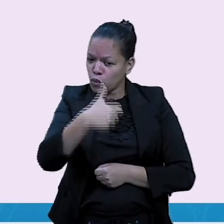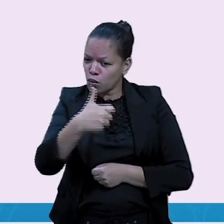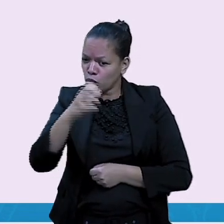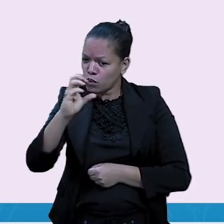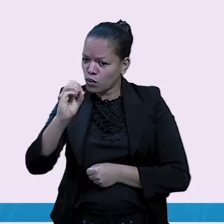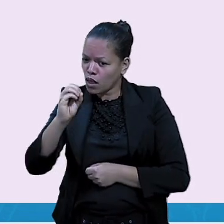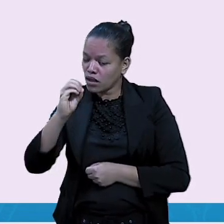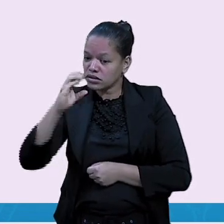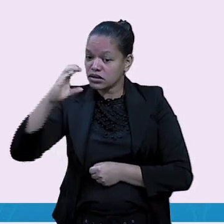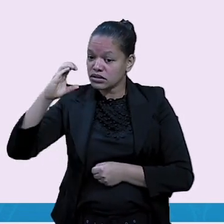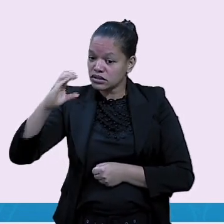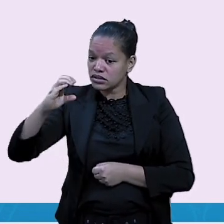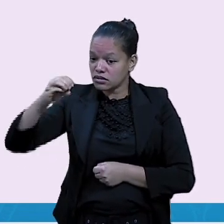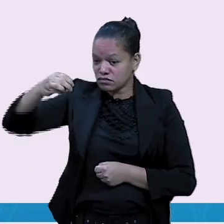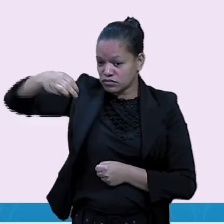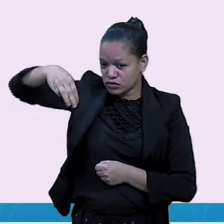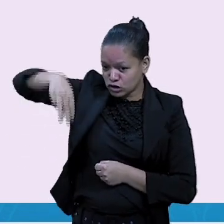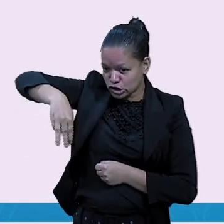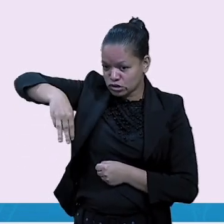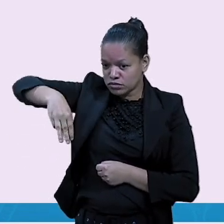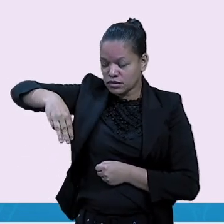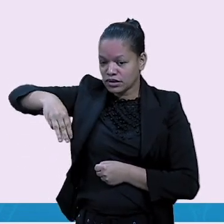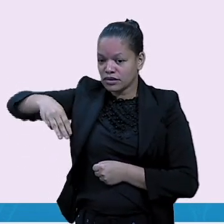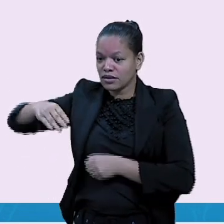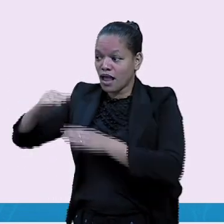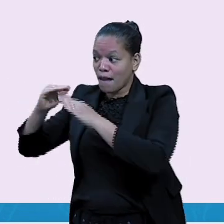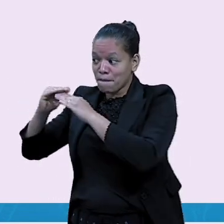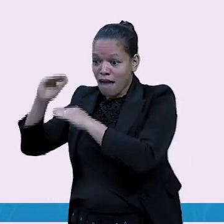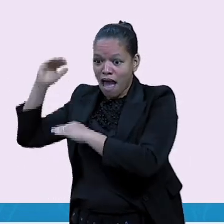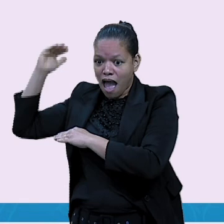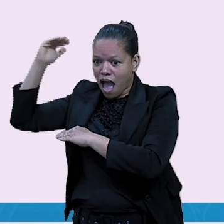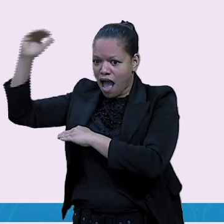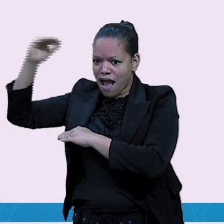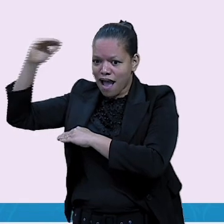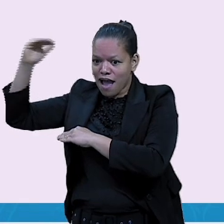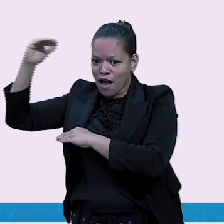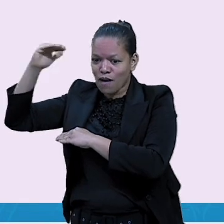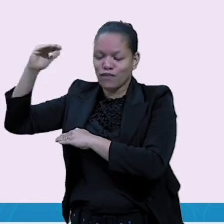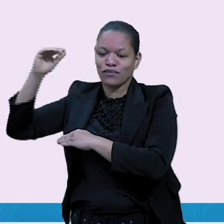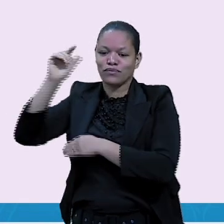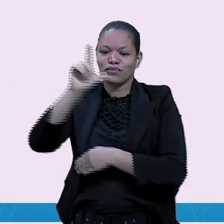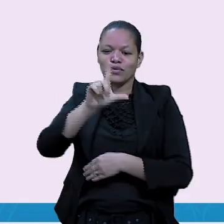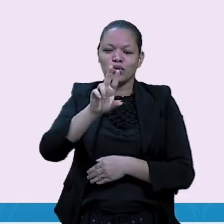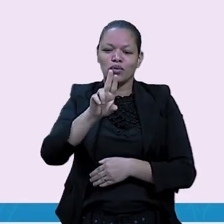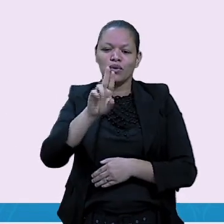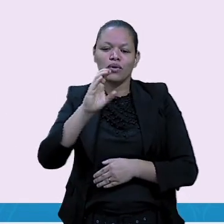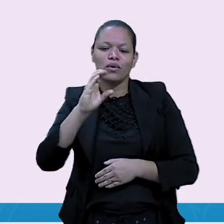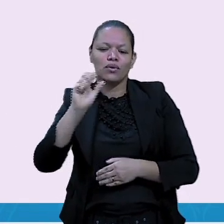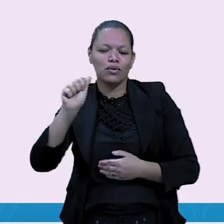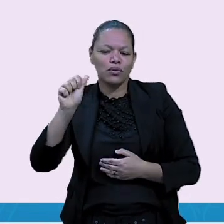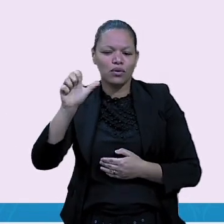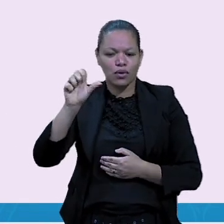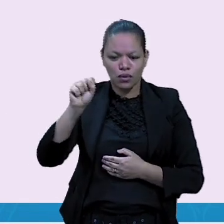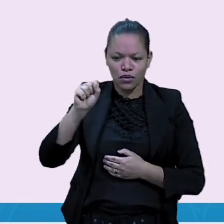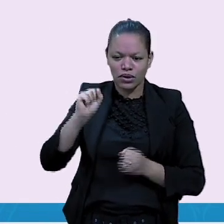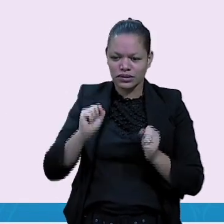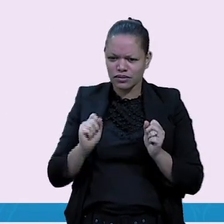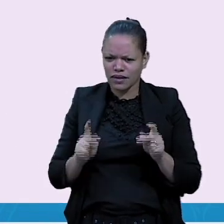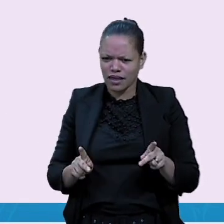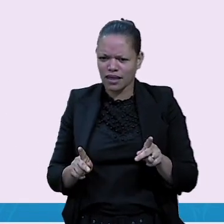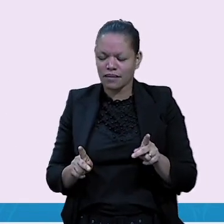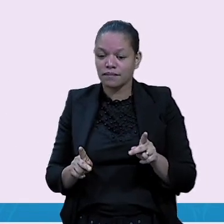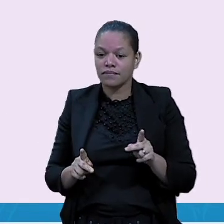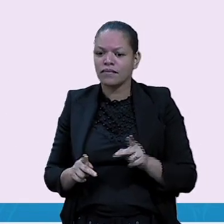centímetros. Então, ele é mais alto do que o Lucas, não é mesmo? Quantos centímetros de